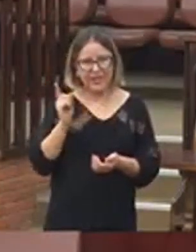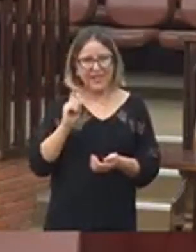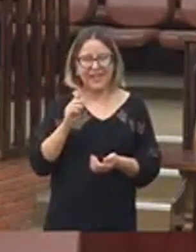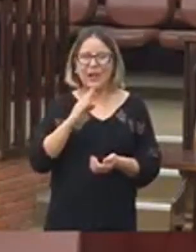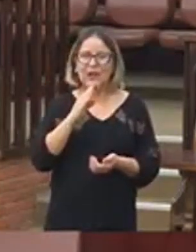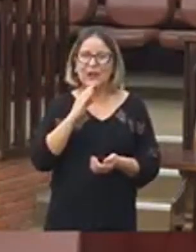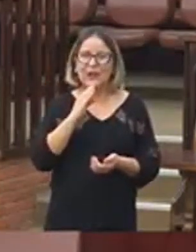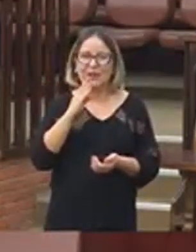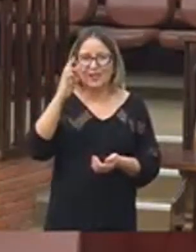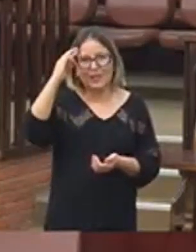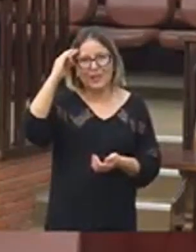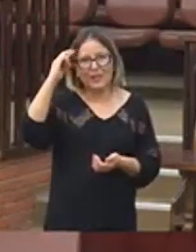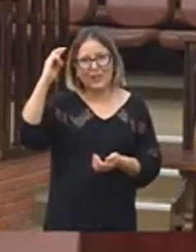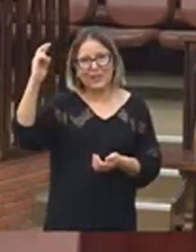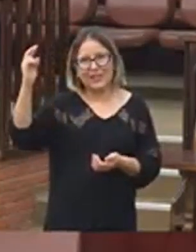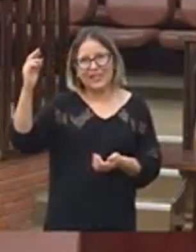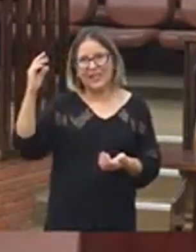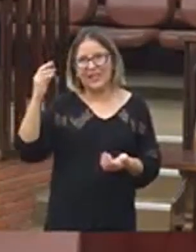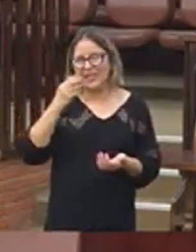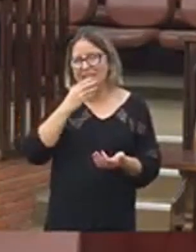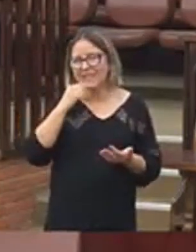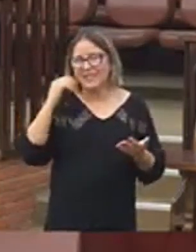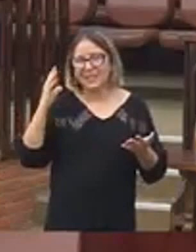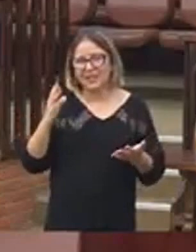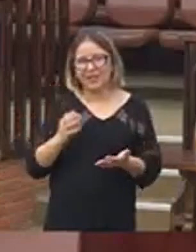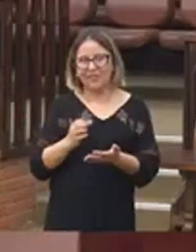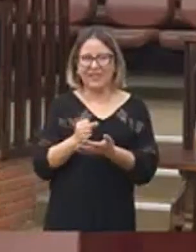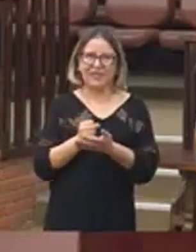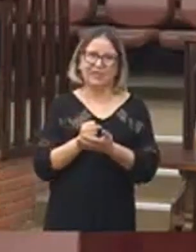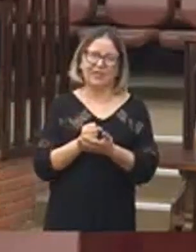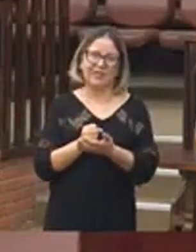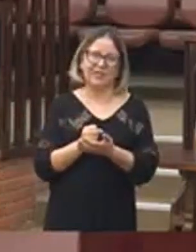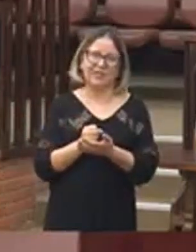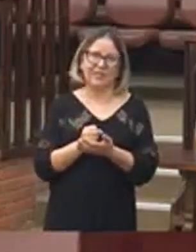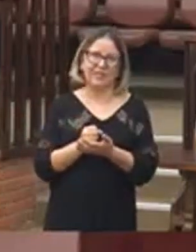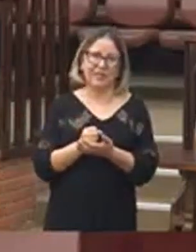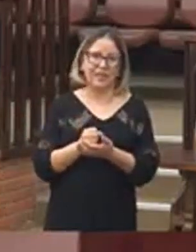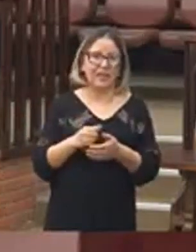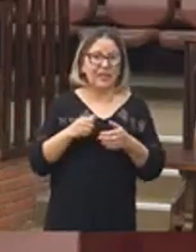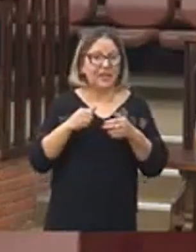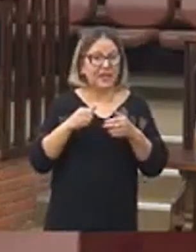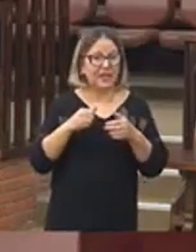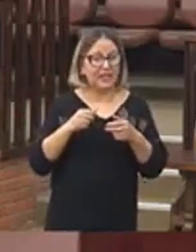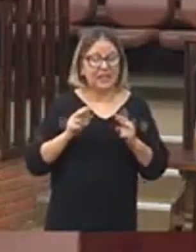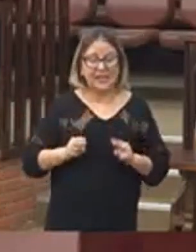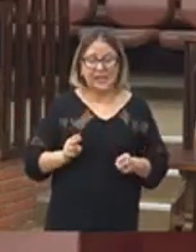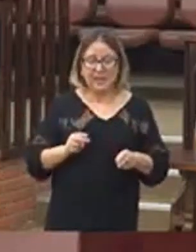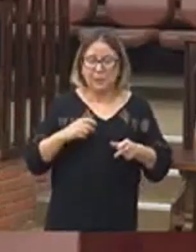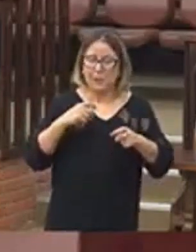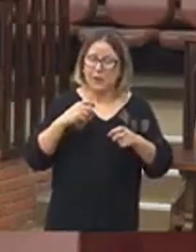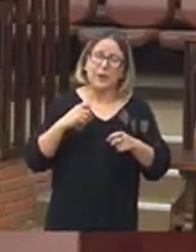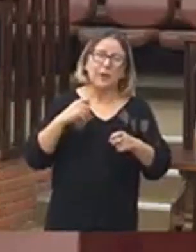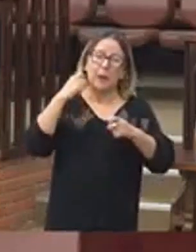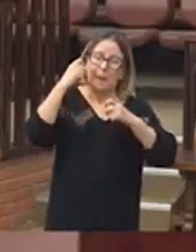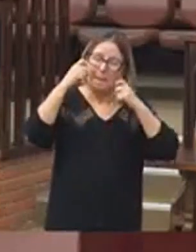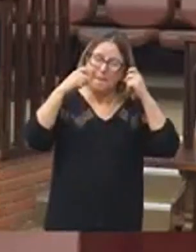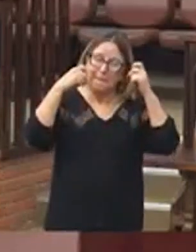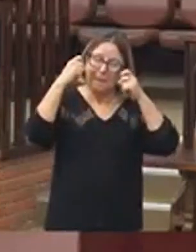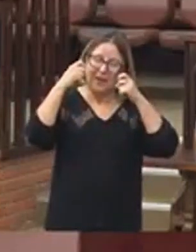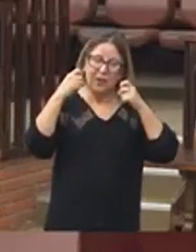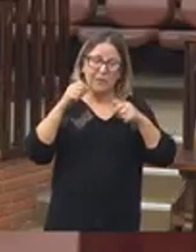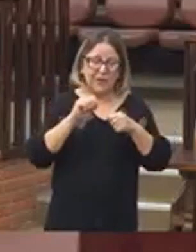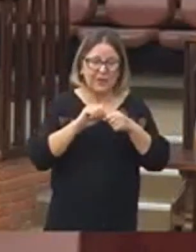profundamente preocupado em realizar boas obras, assim você ou vocês, meus